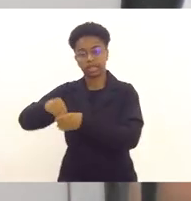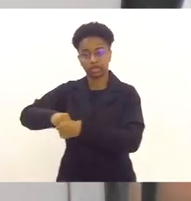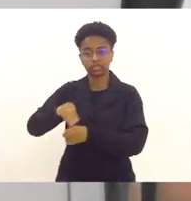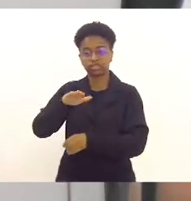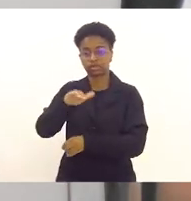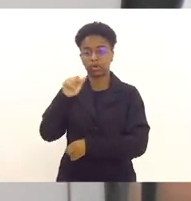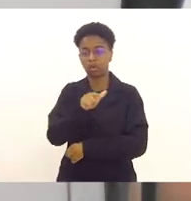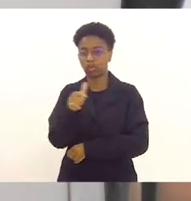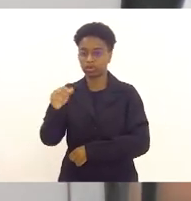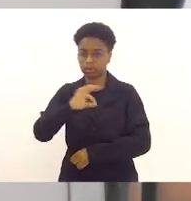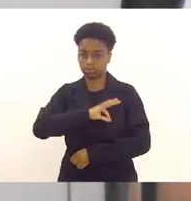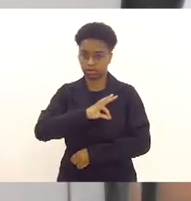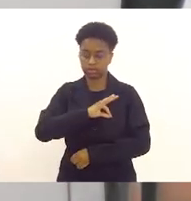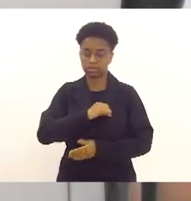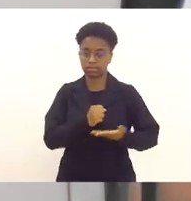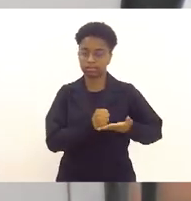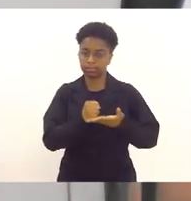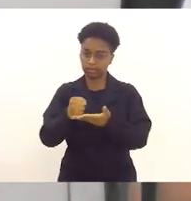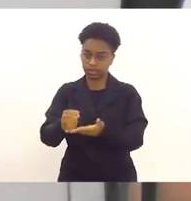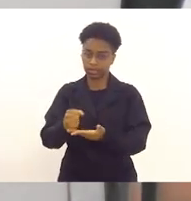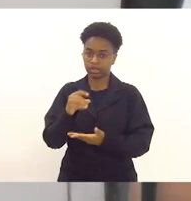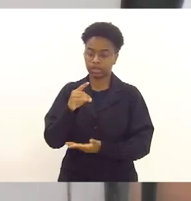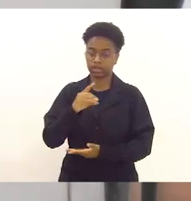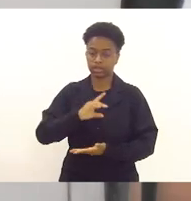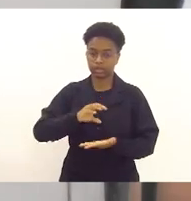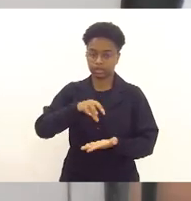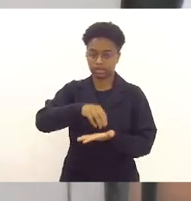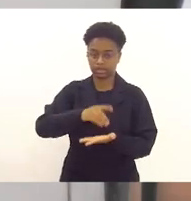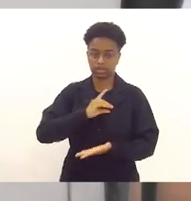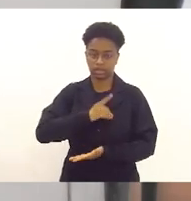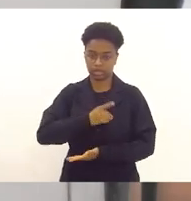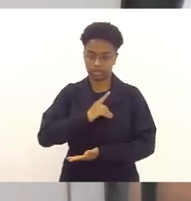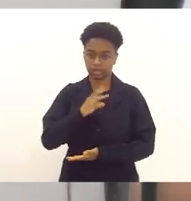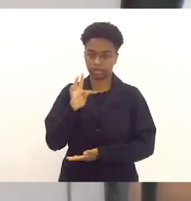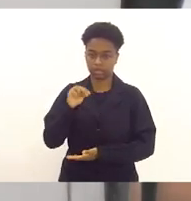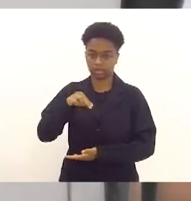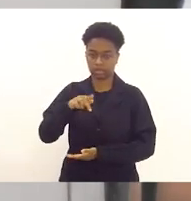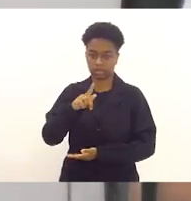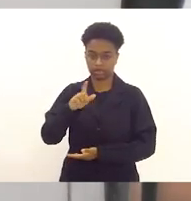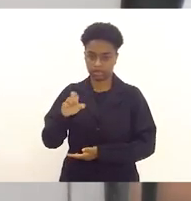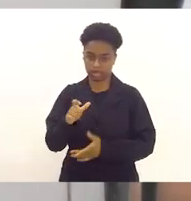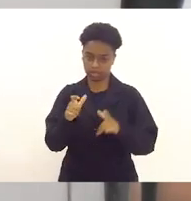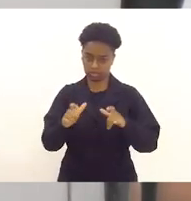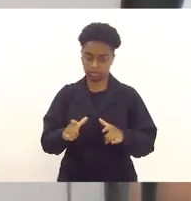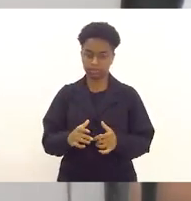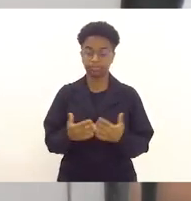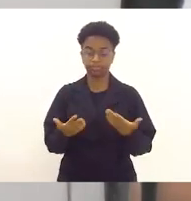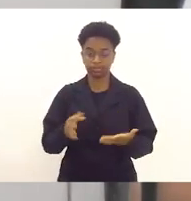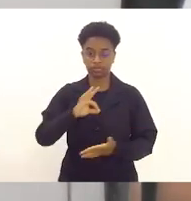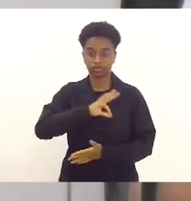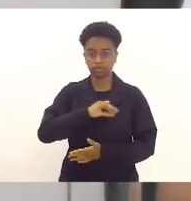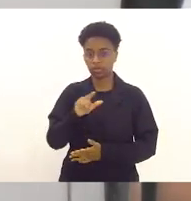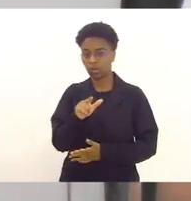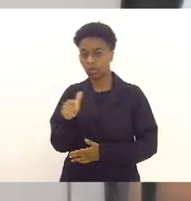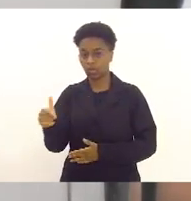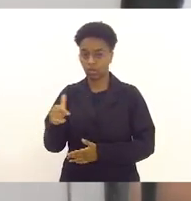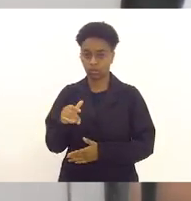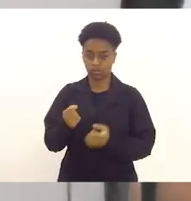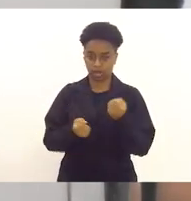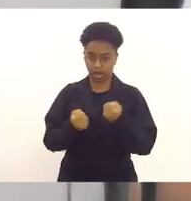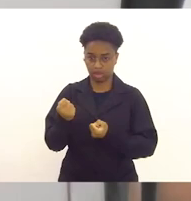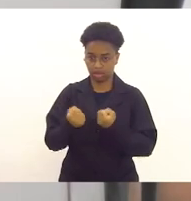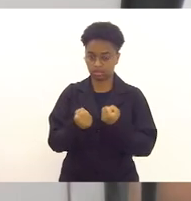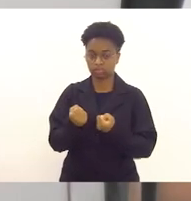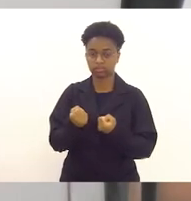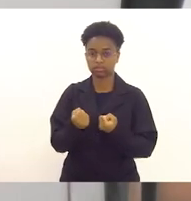viatura para estar me levando para Dean do tanque e nisso o policial da outra viatura né O PM